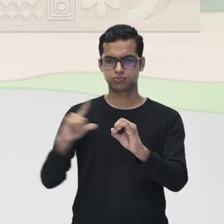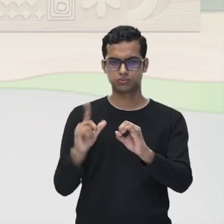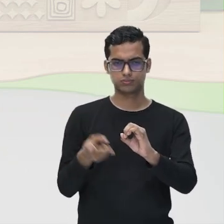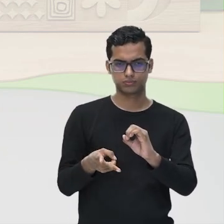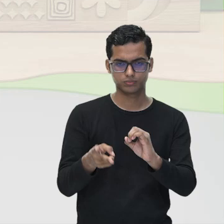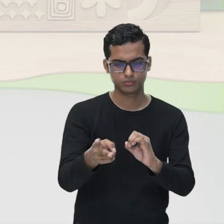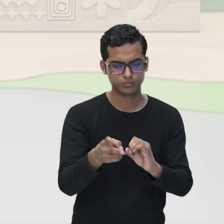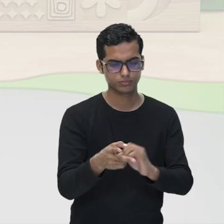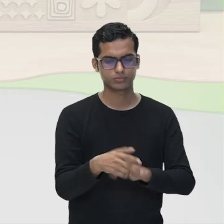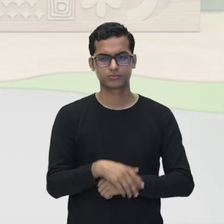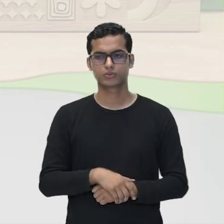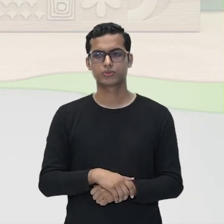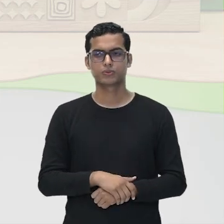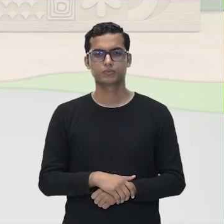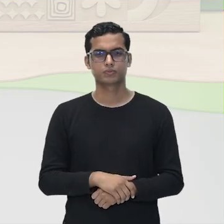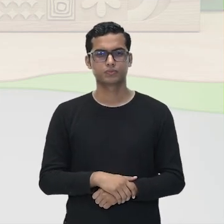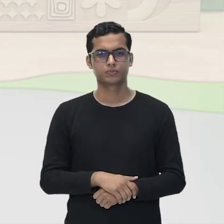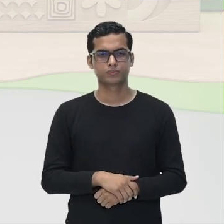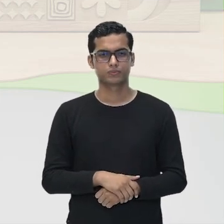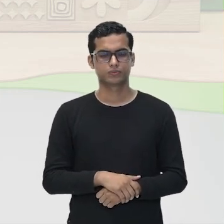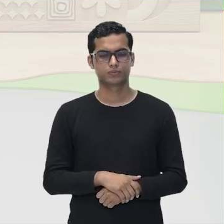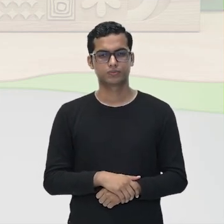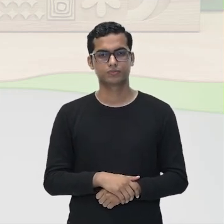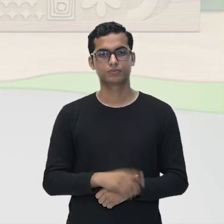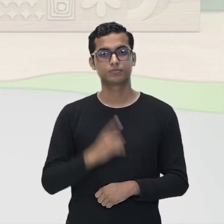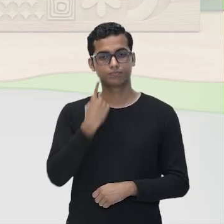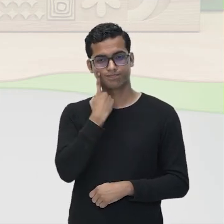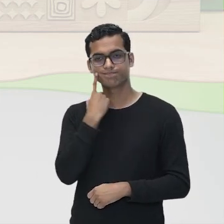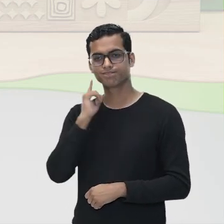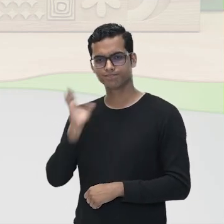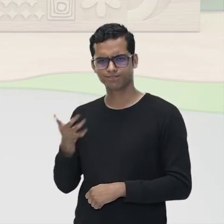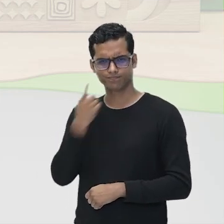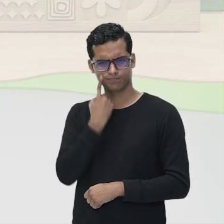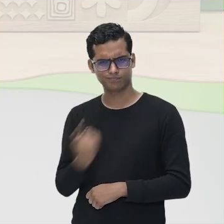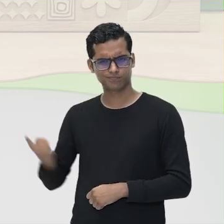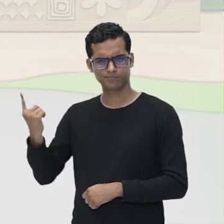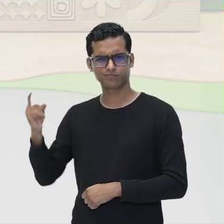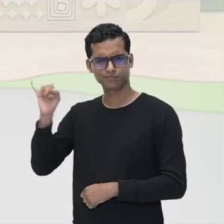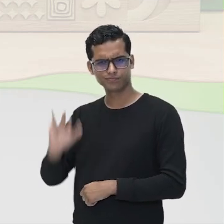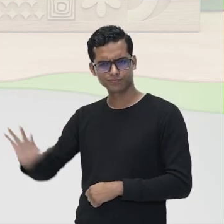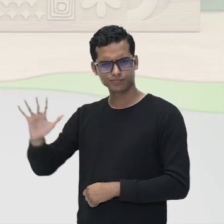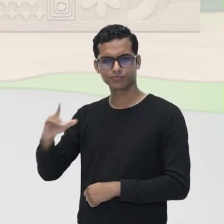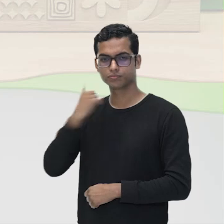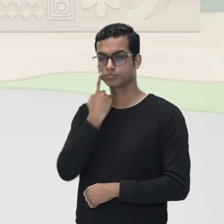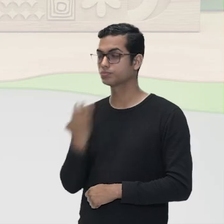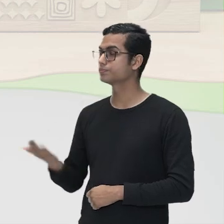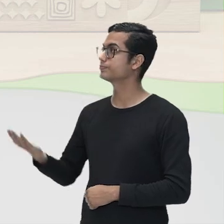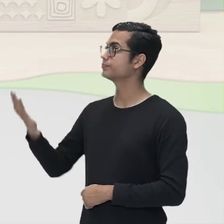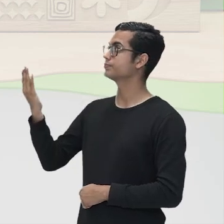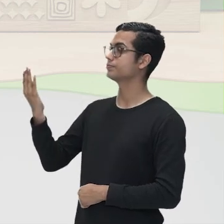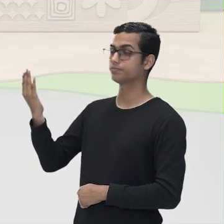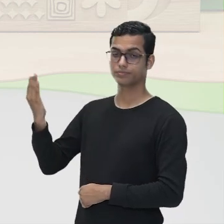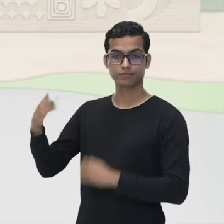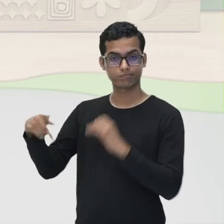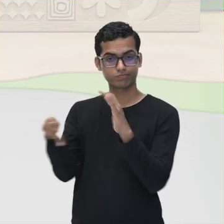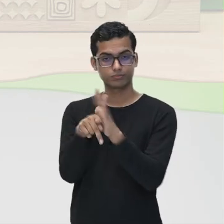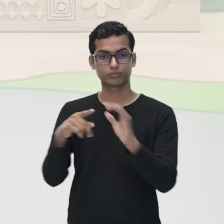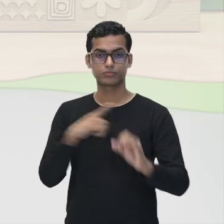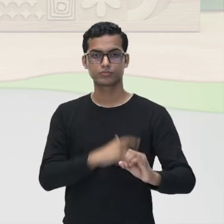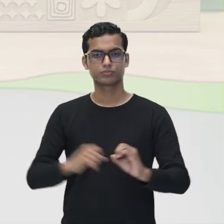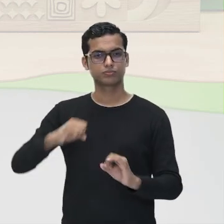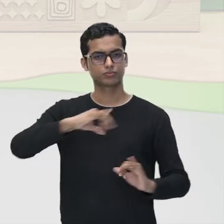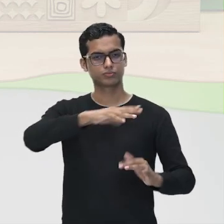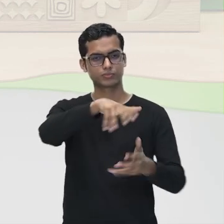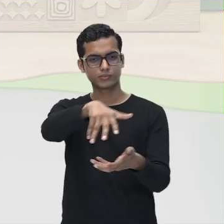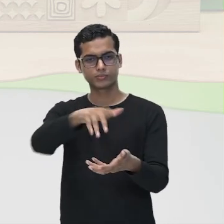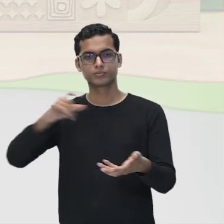do planeta. Como vemos na imagem, reforçando o que a professora já falou, que os raios